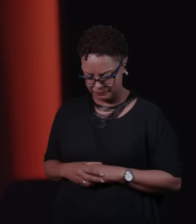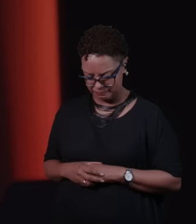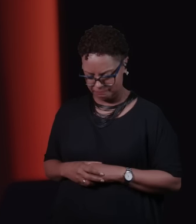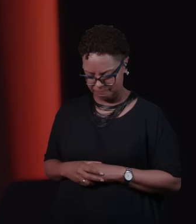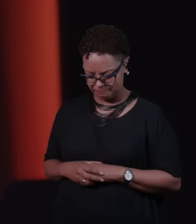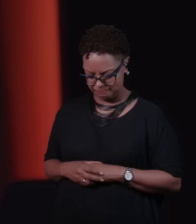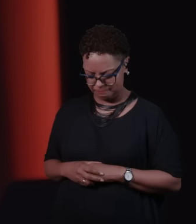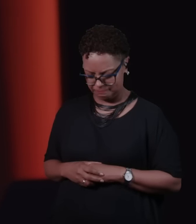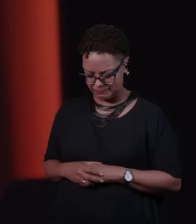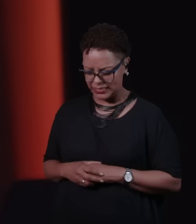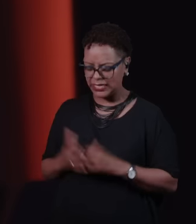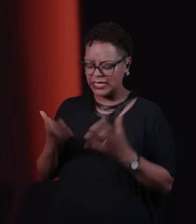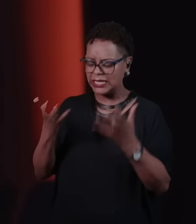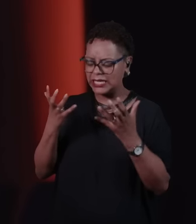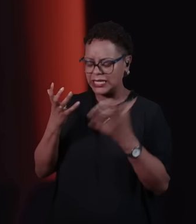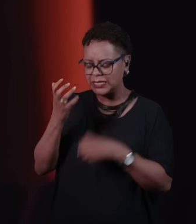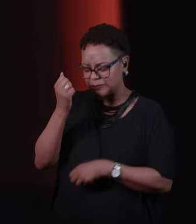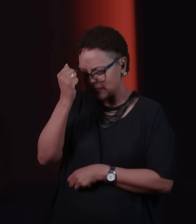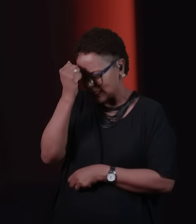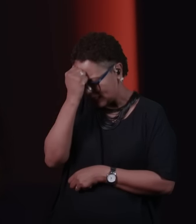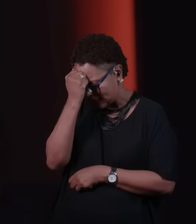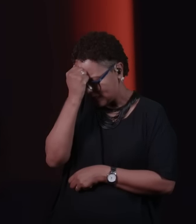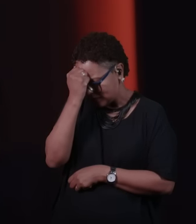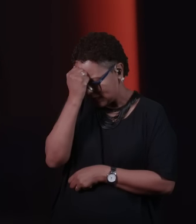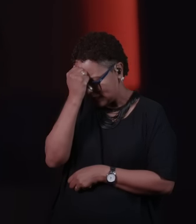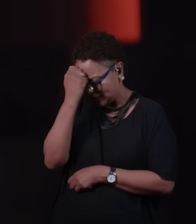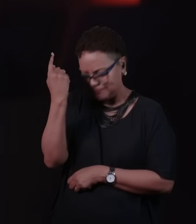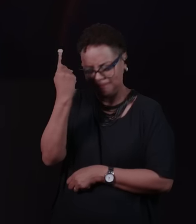Em primeiro lugar, queremos nos arrepender, Senhor,